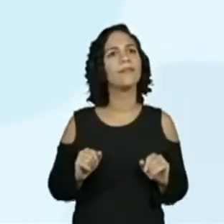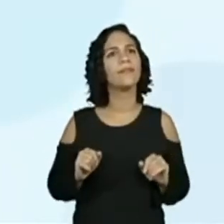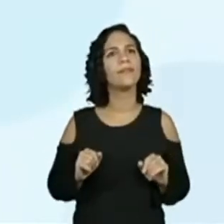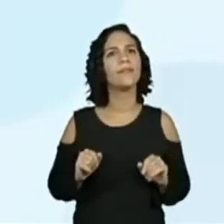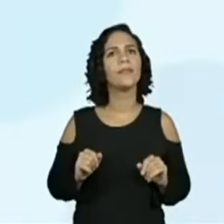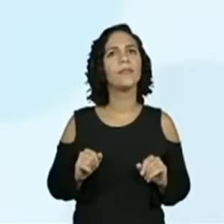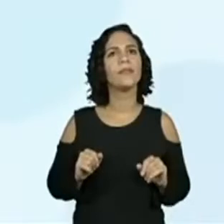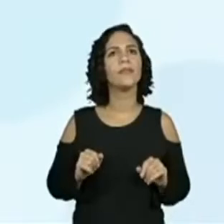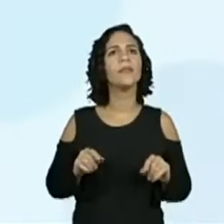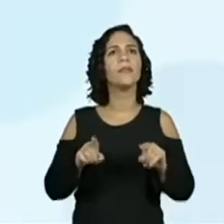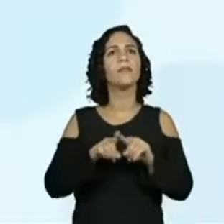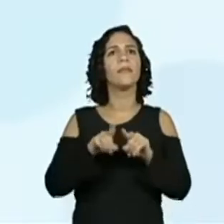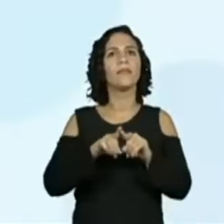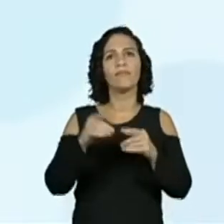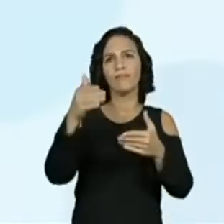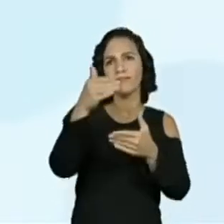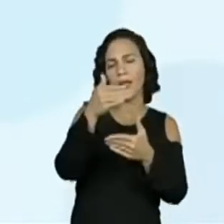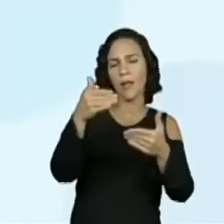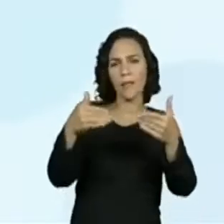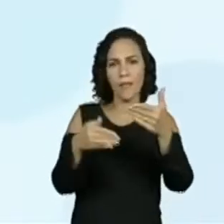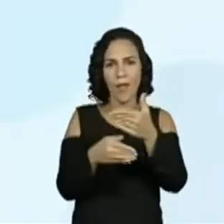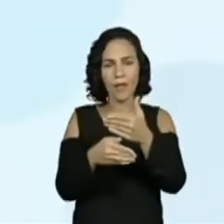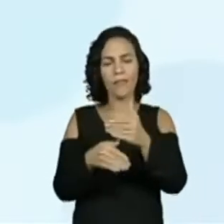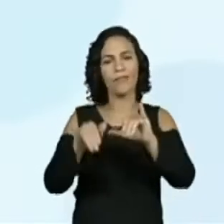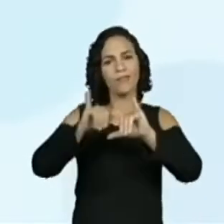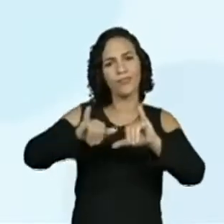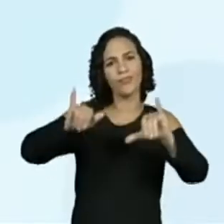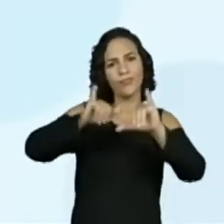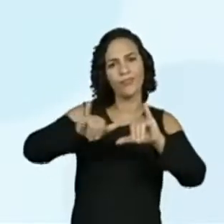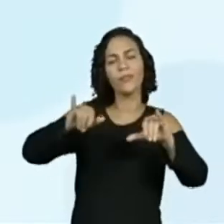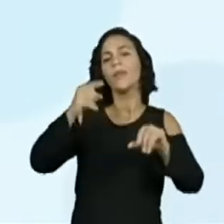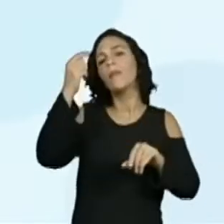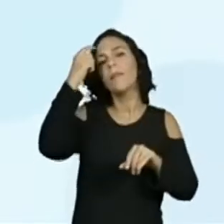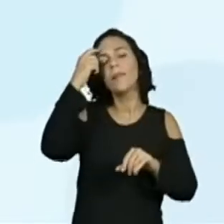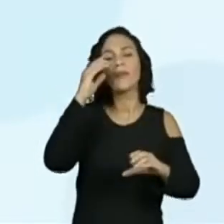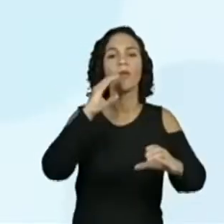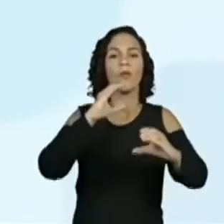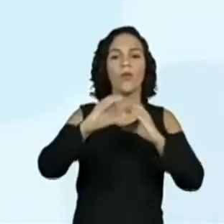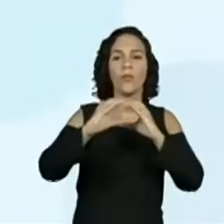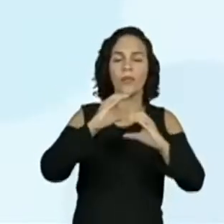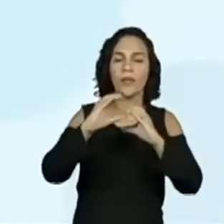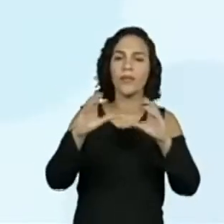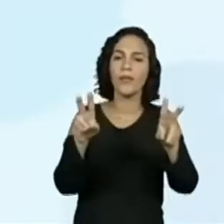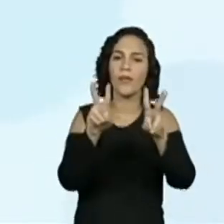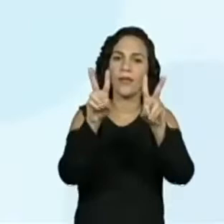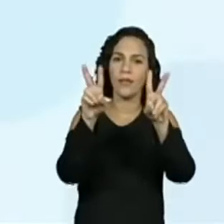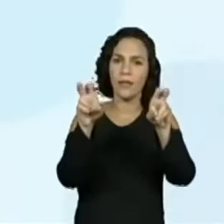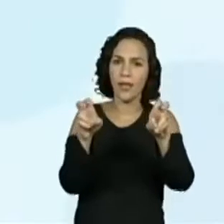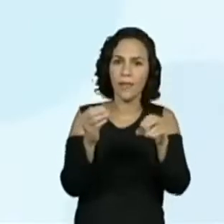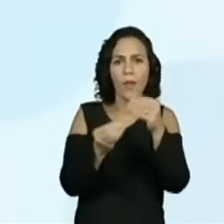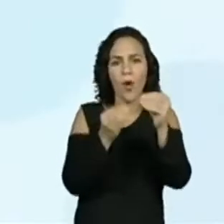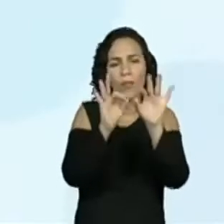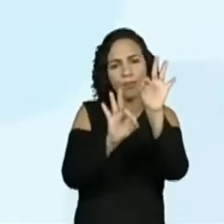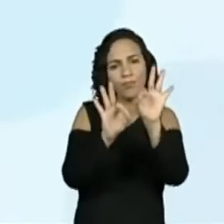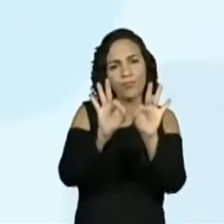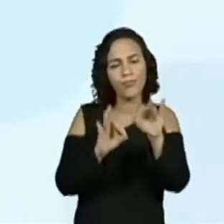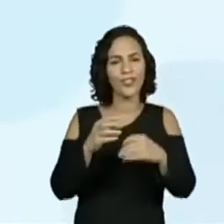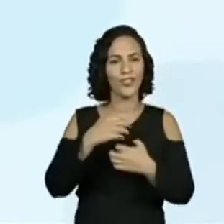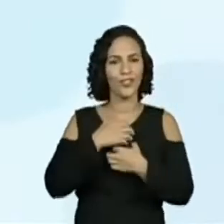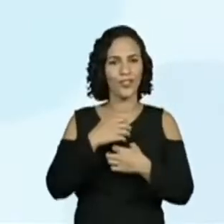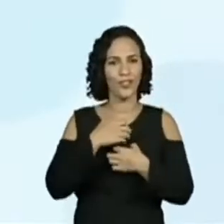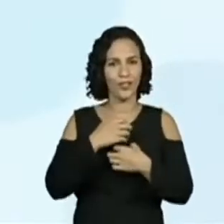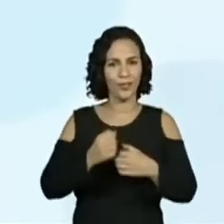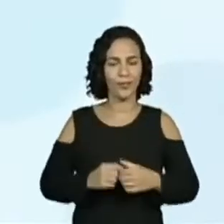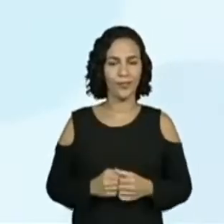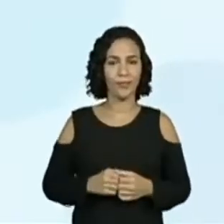acho que deve ser slides e notícias, entre outros, considerando a situação comunicativa, o tema-assunto, a estrutura composicional e o estilo de gênero. É